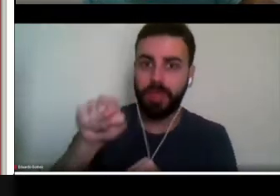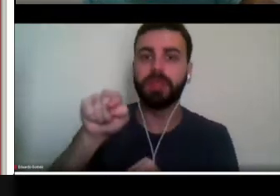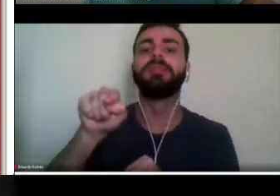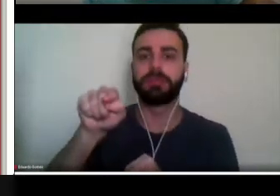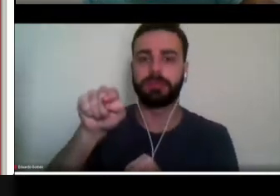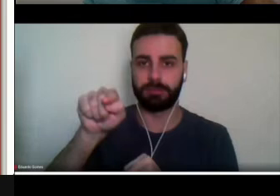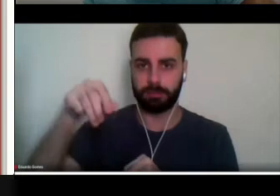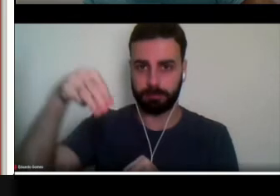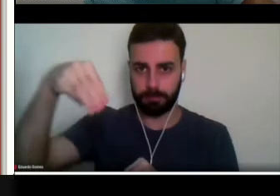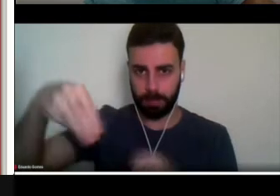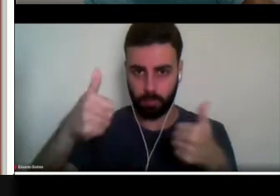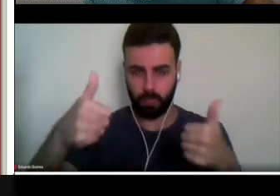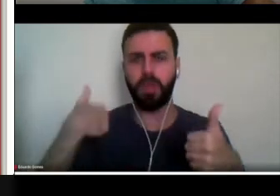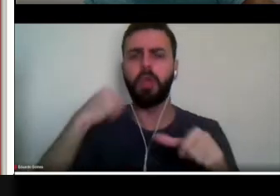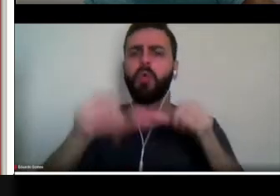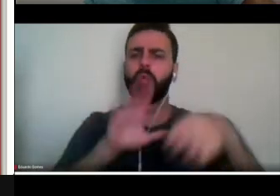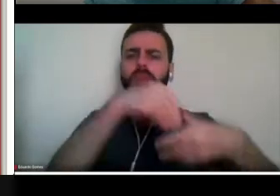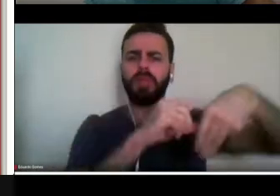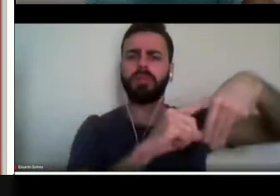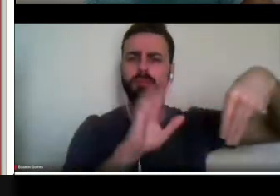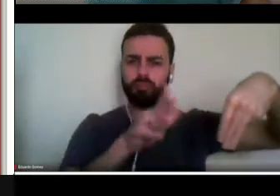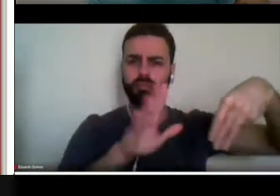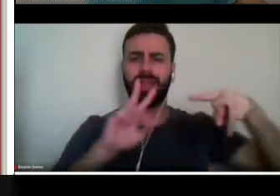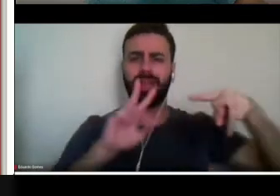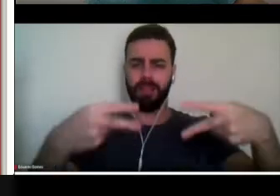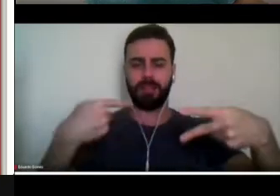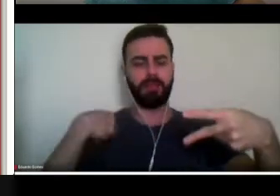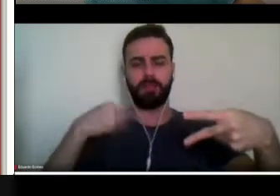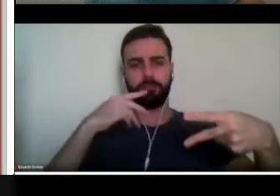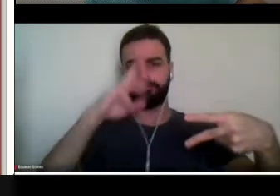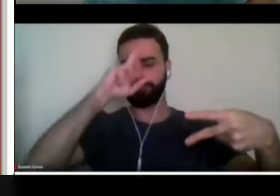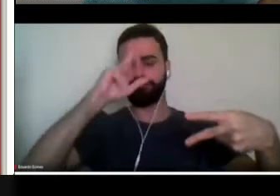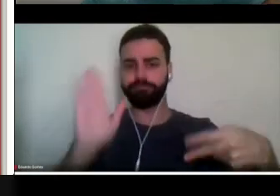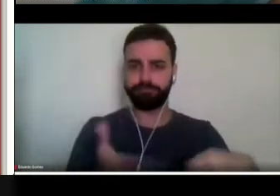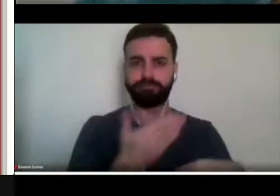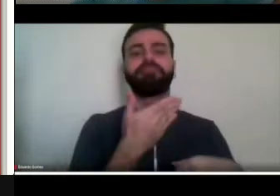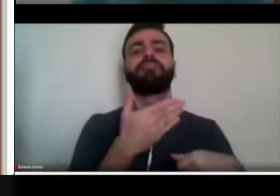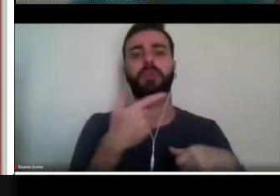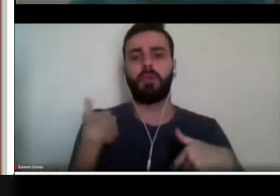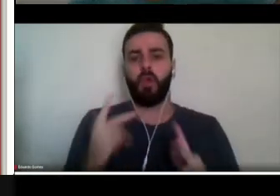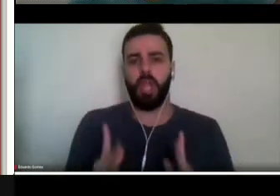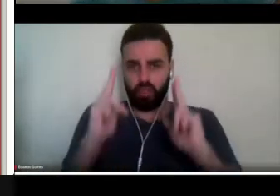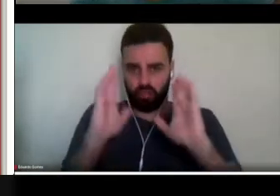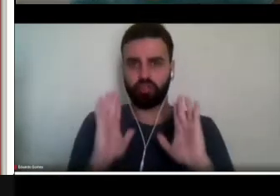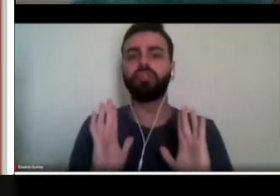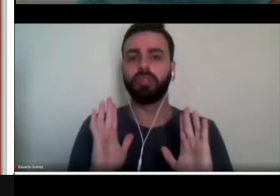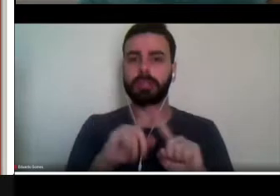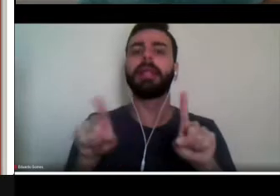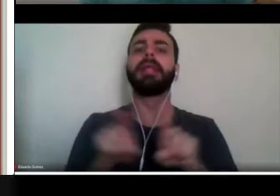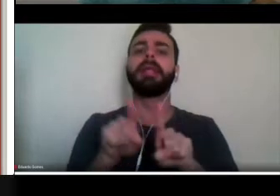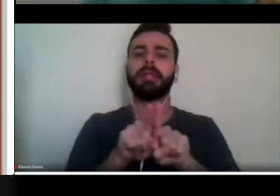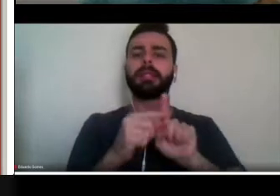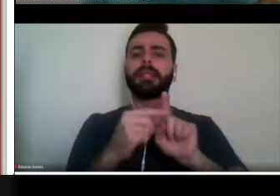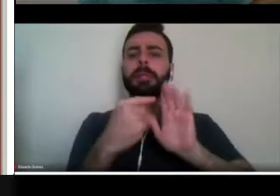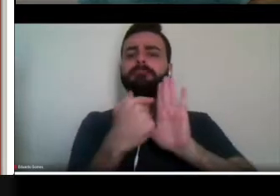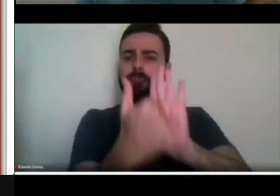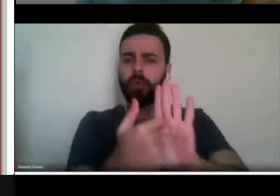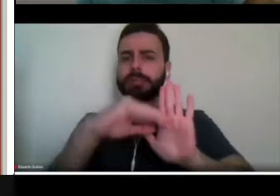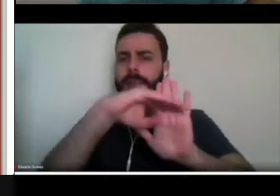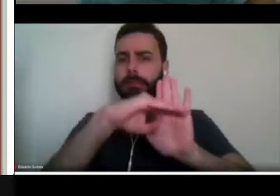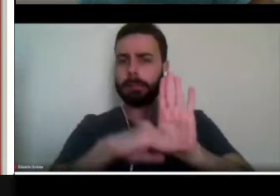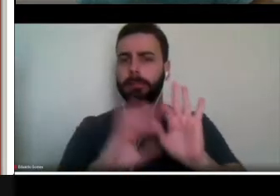o link que eu já deixei com o vídeo certo. E com as anotações corretas também. Tá bom?